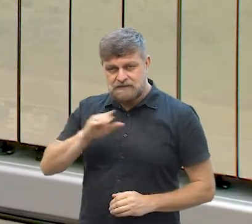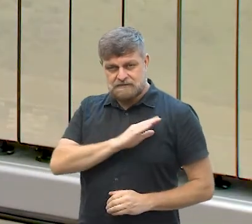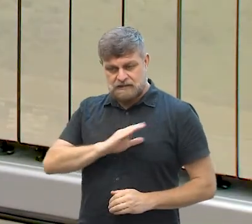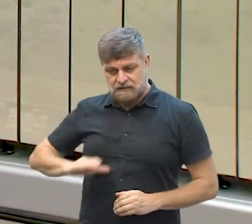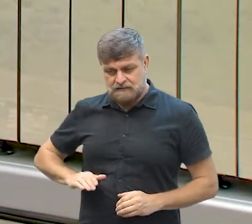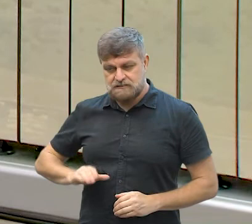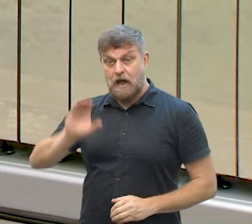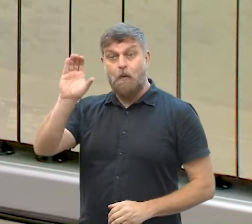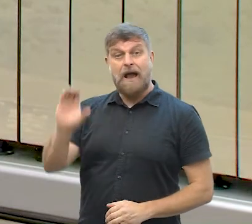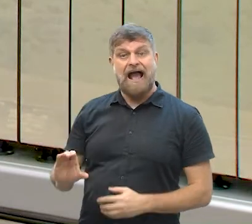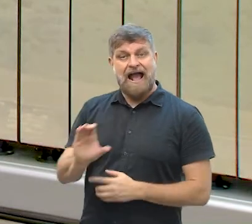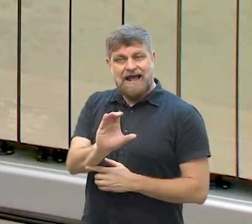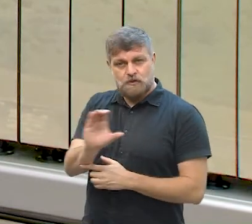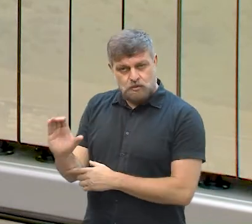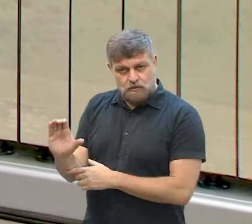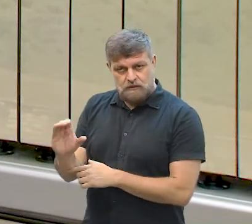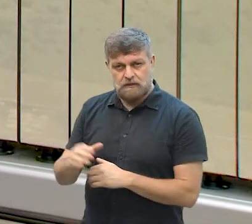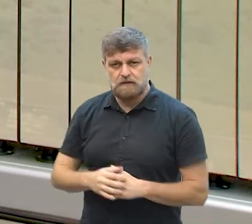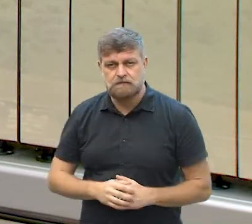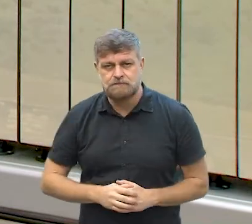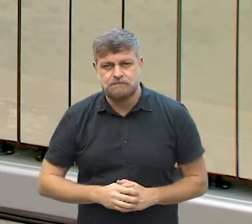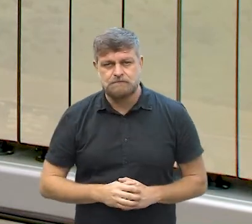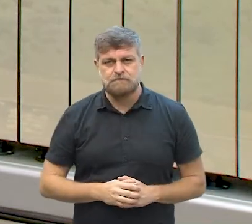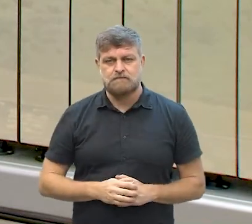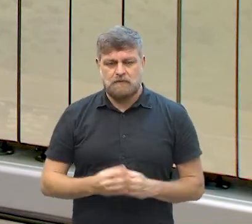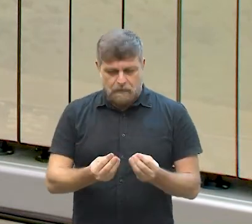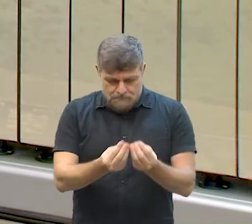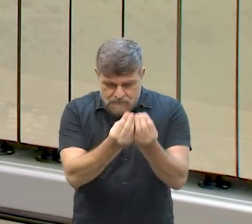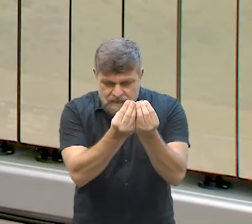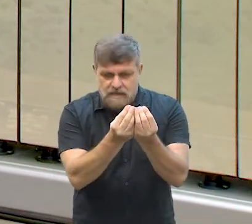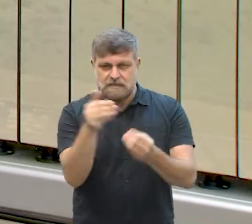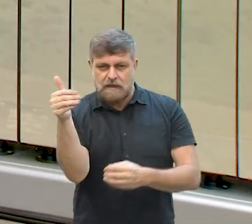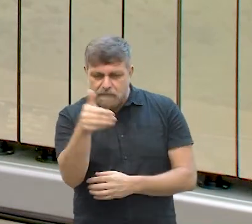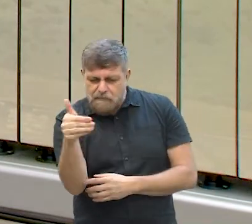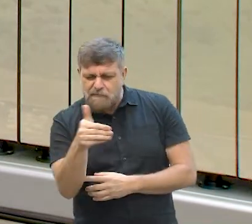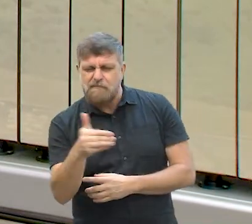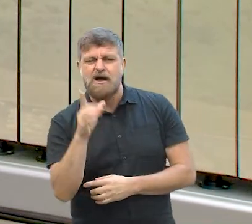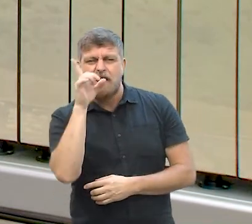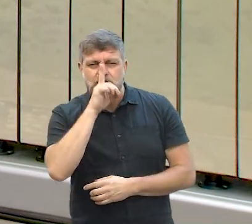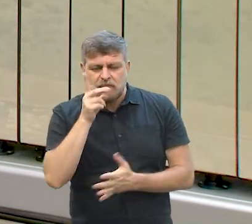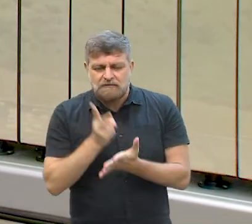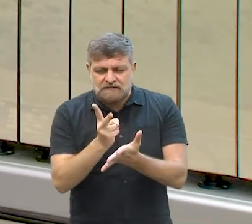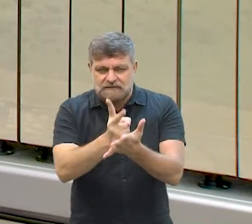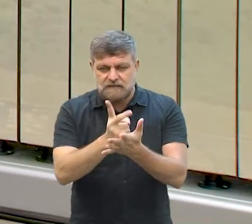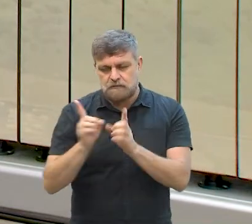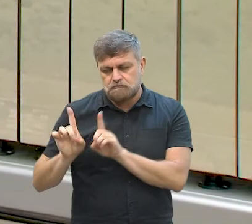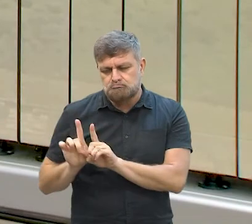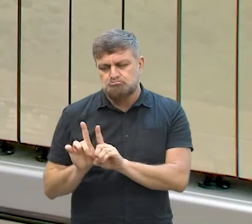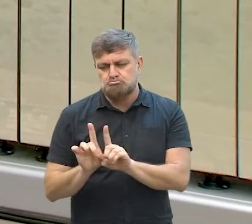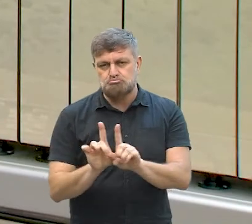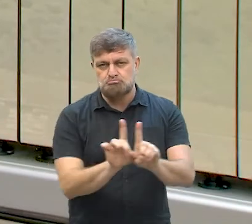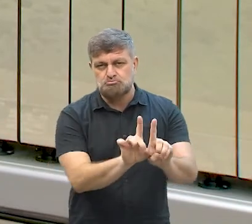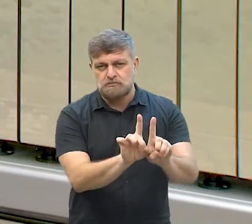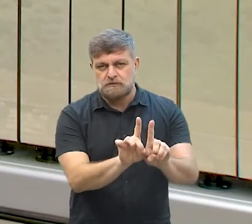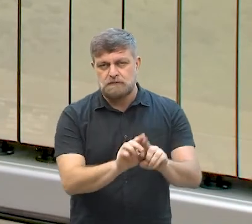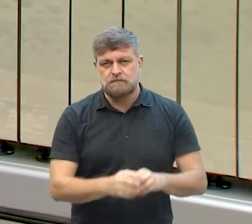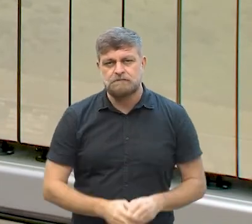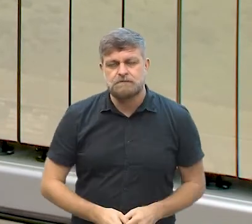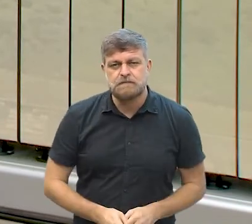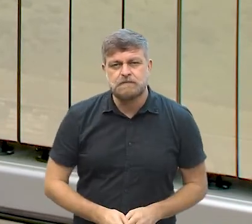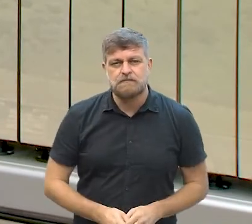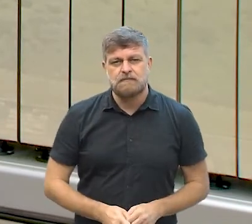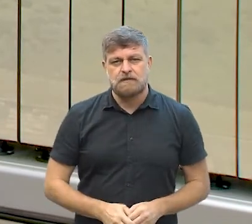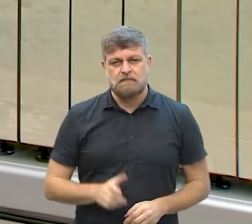A minha madrinha era uma católica, ia à missa, né, todo domingo, então eu acompanhava